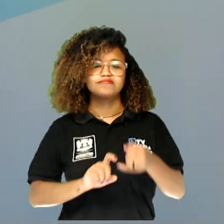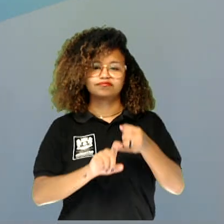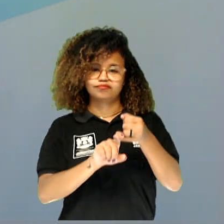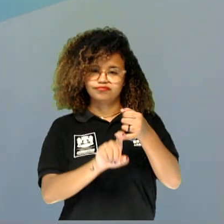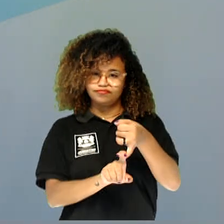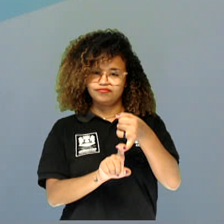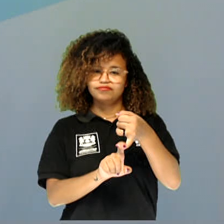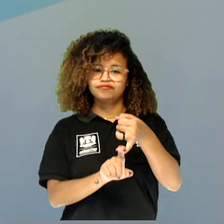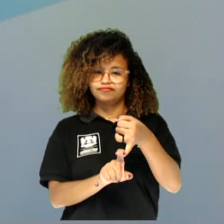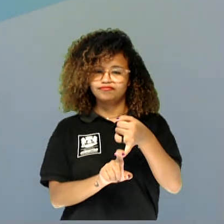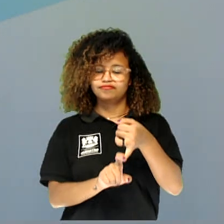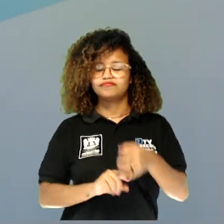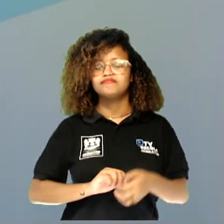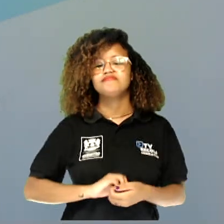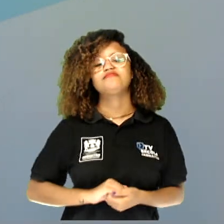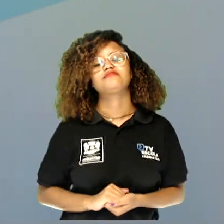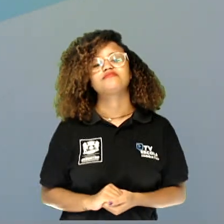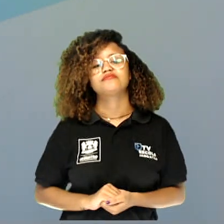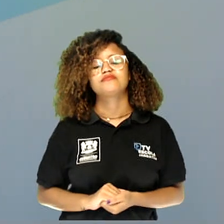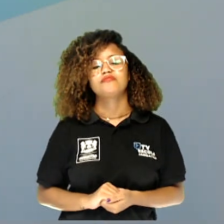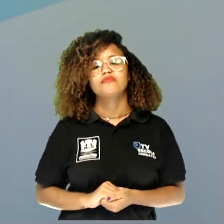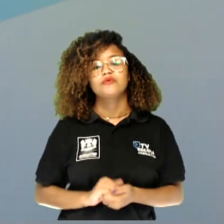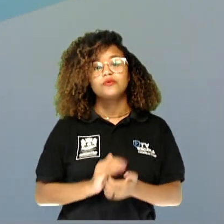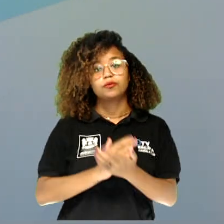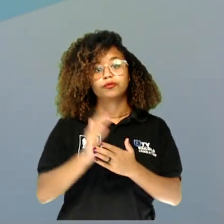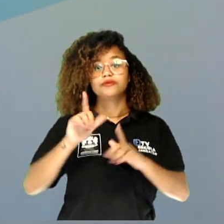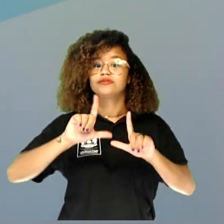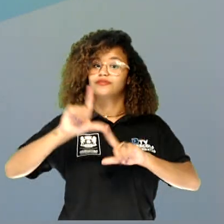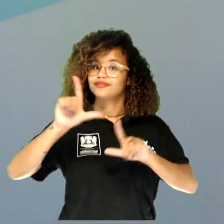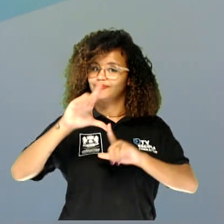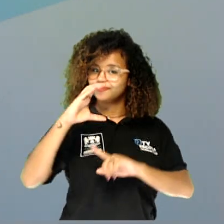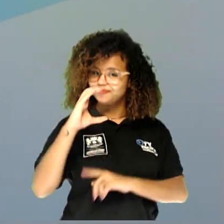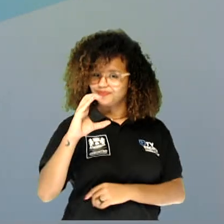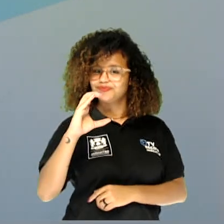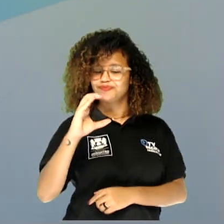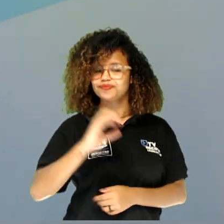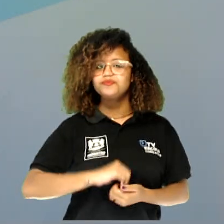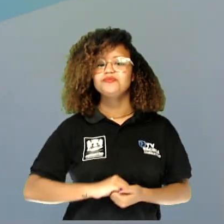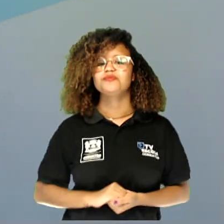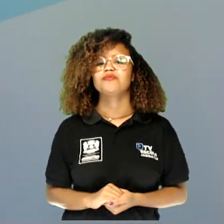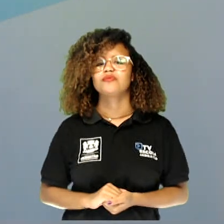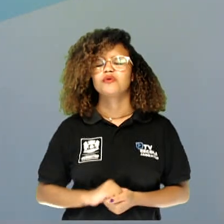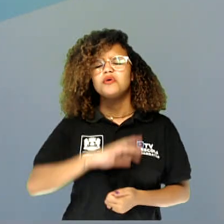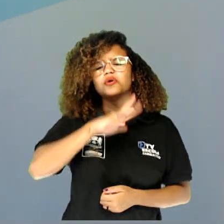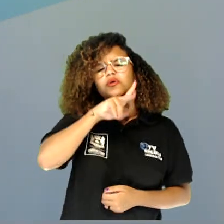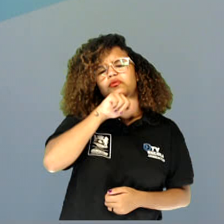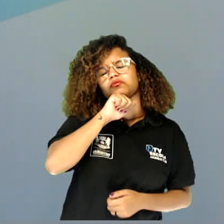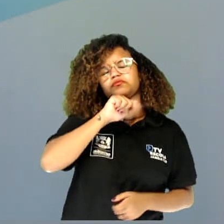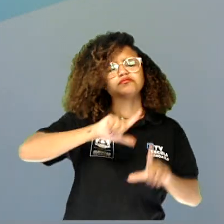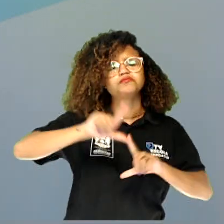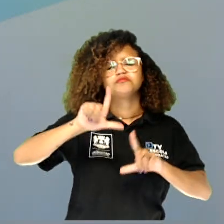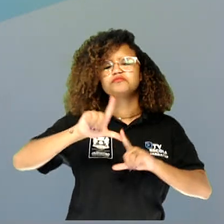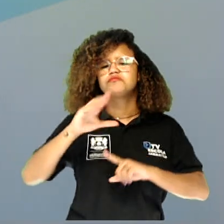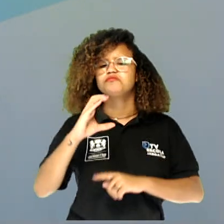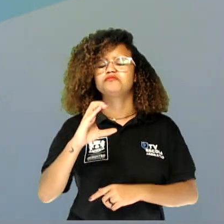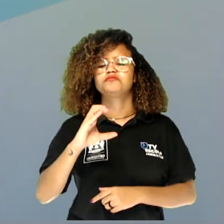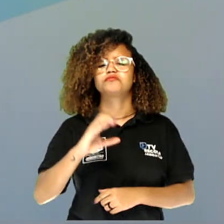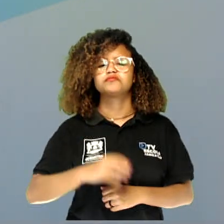Caju. Caju começa com a letra C. E um animal com a letra C?